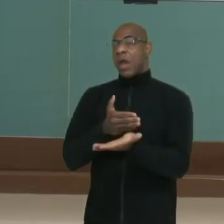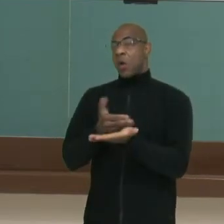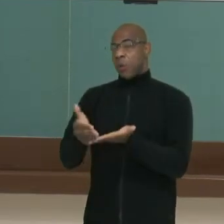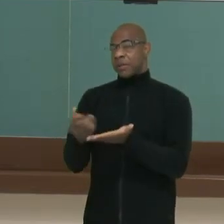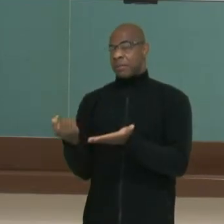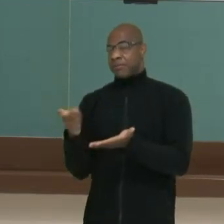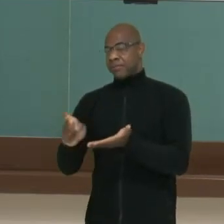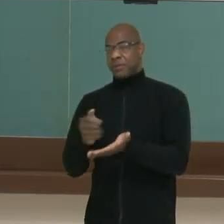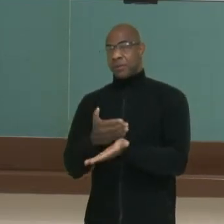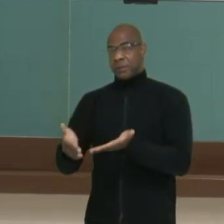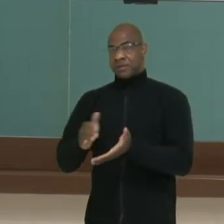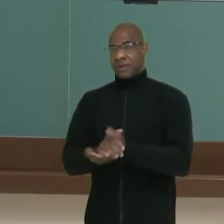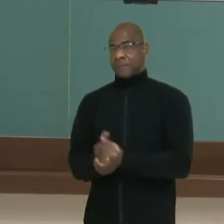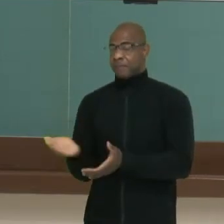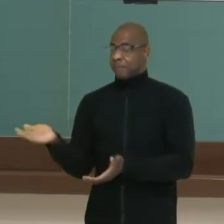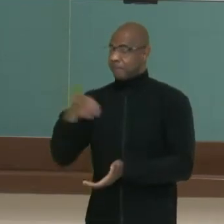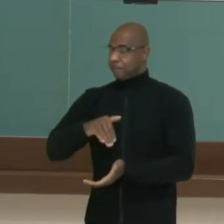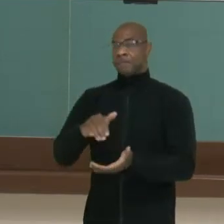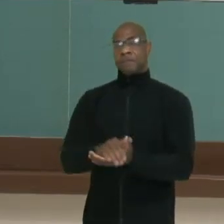ok? Let's go!